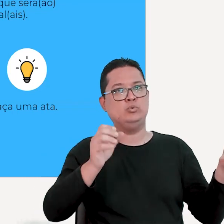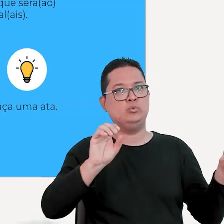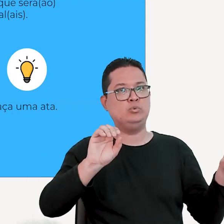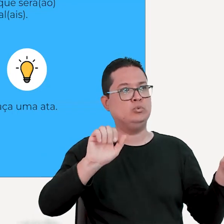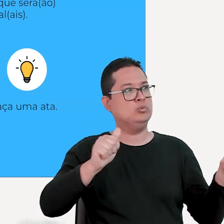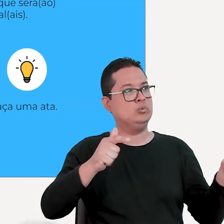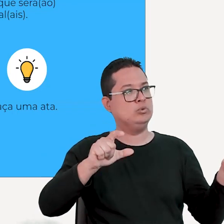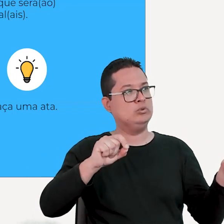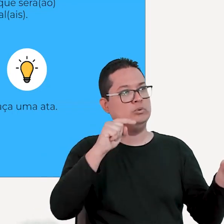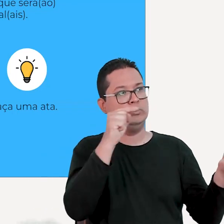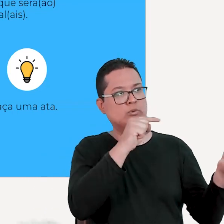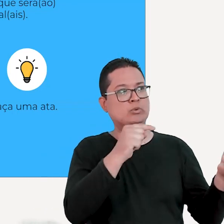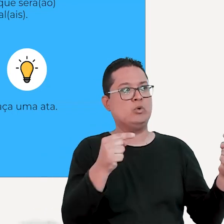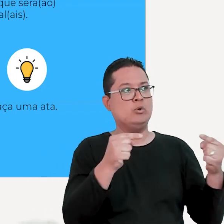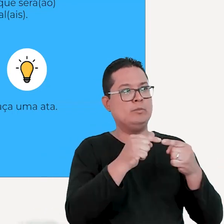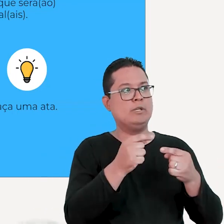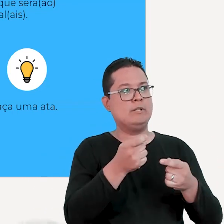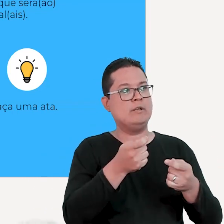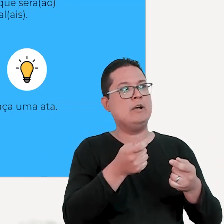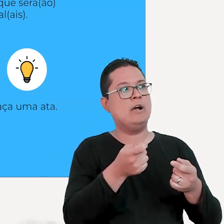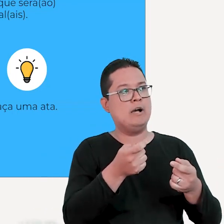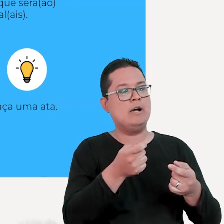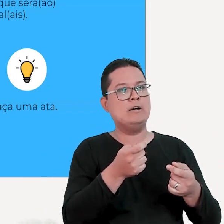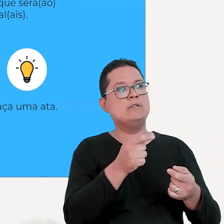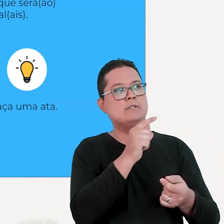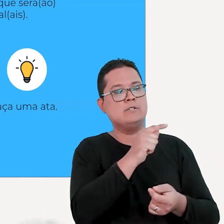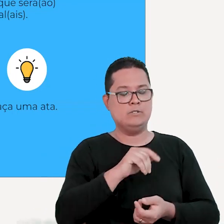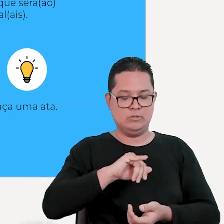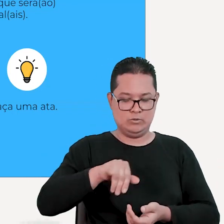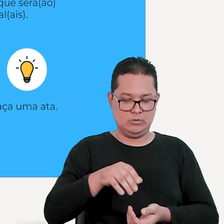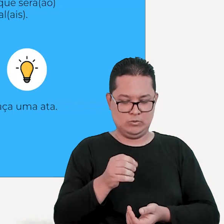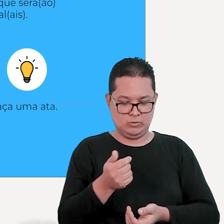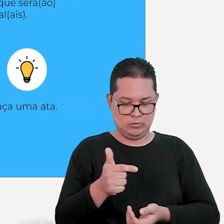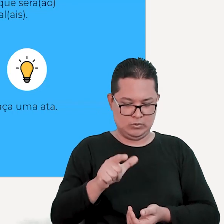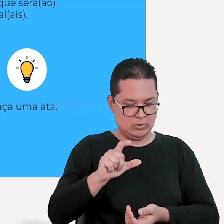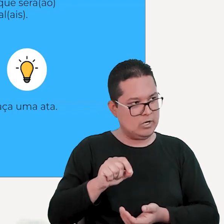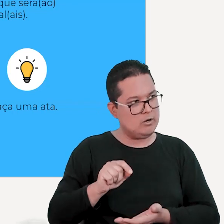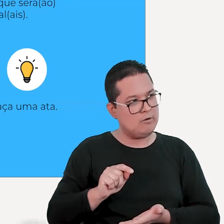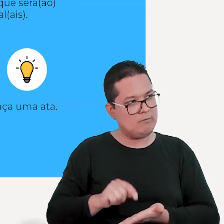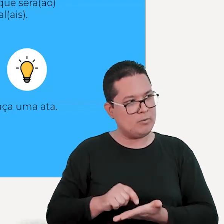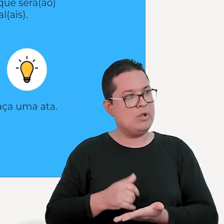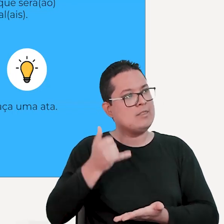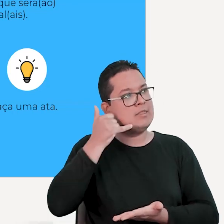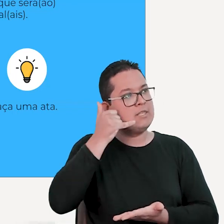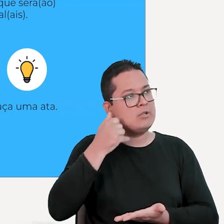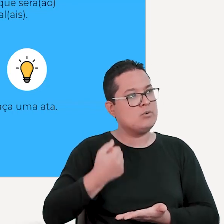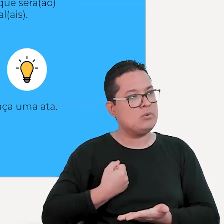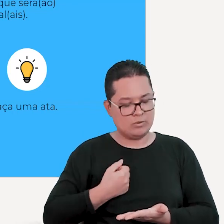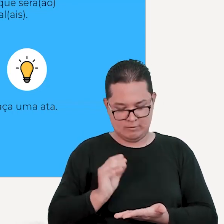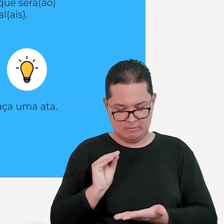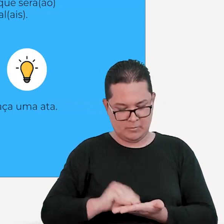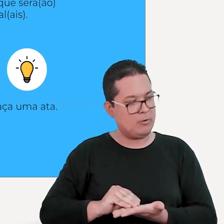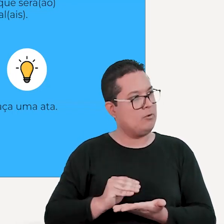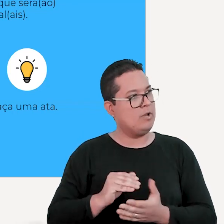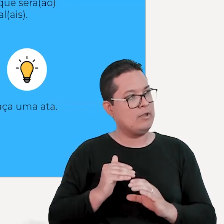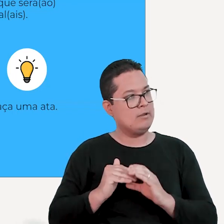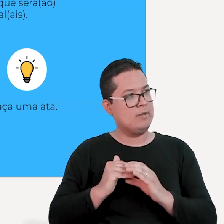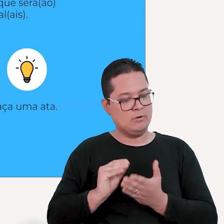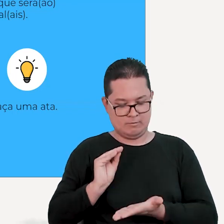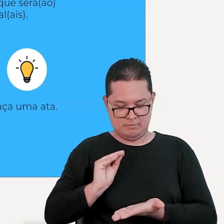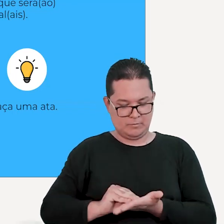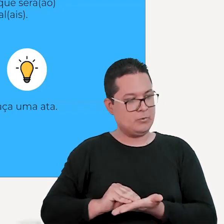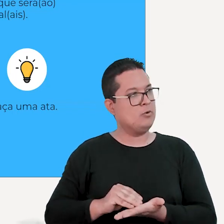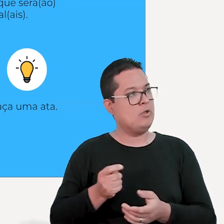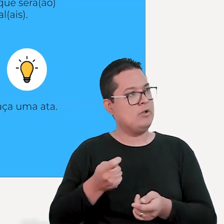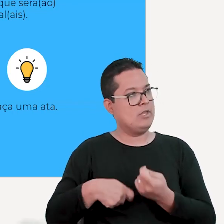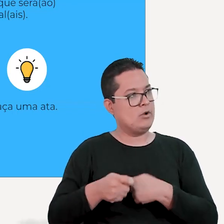produto ou serviço. João, ramal tal, e-mail tal. É muito interessante a gente ter isso à mão, porque isso vai